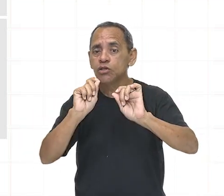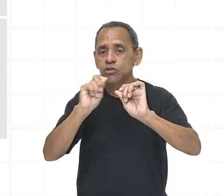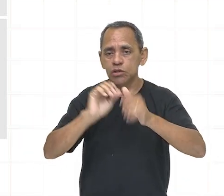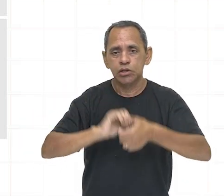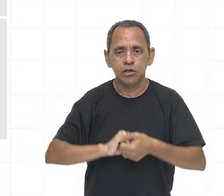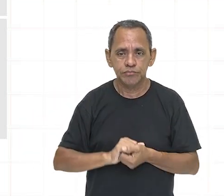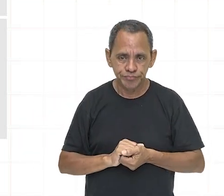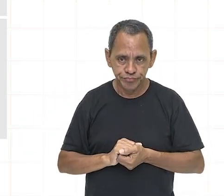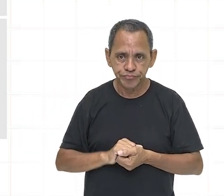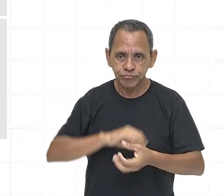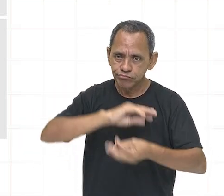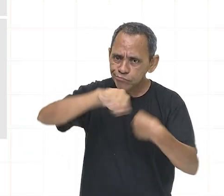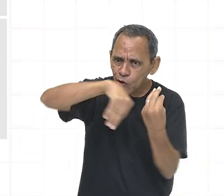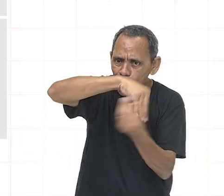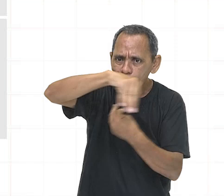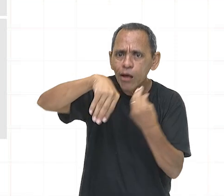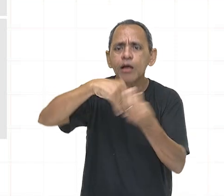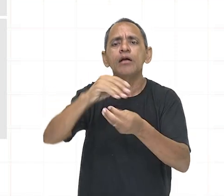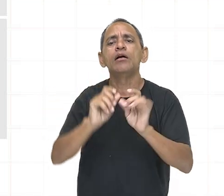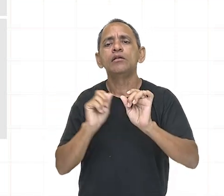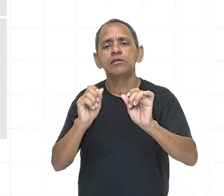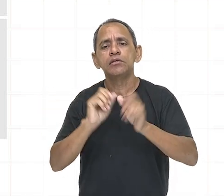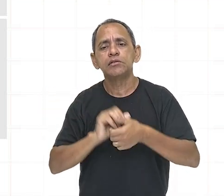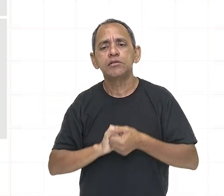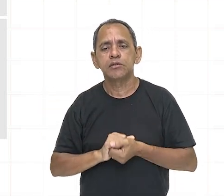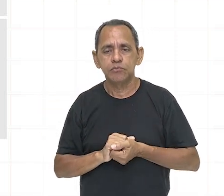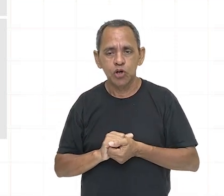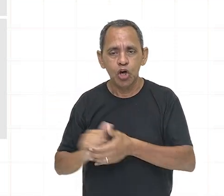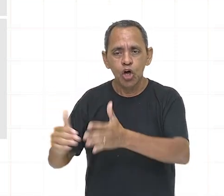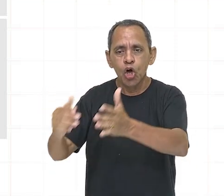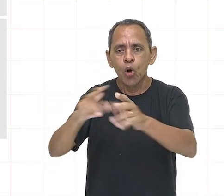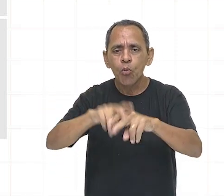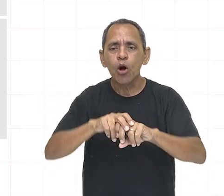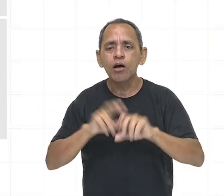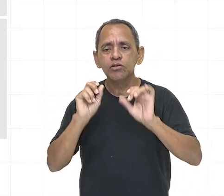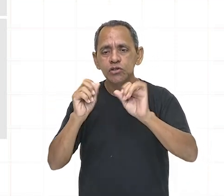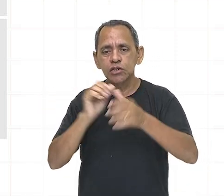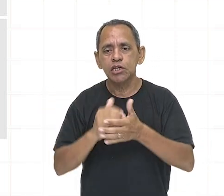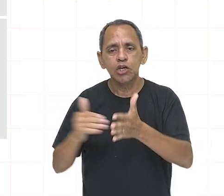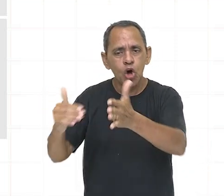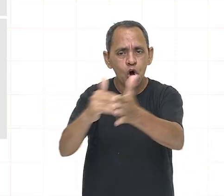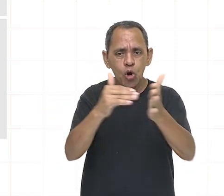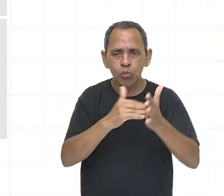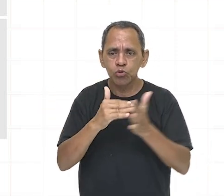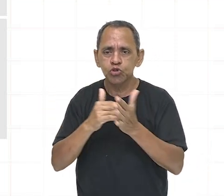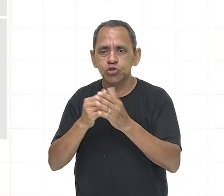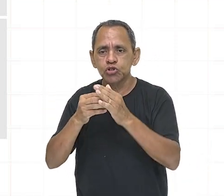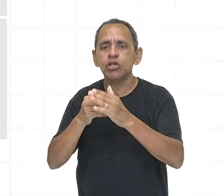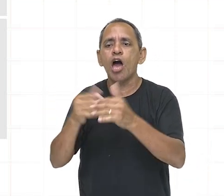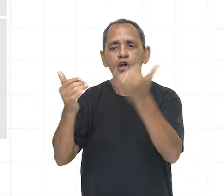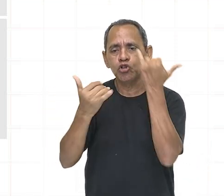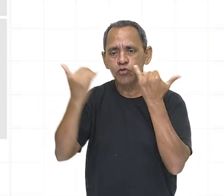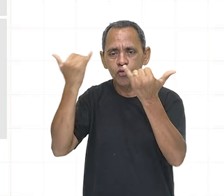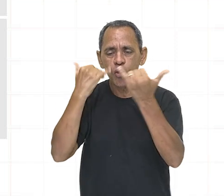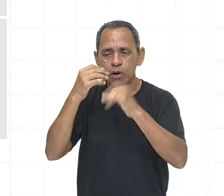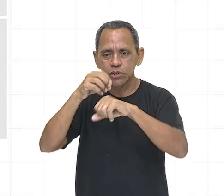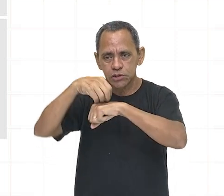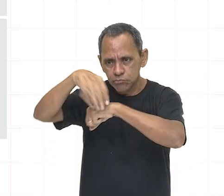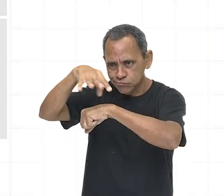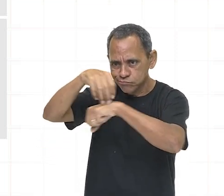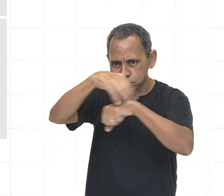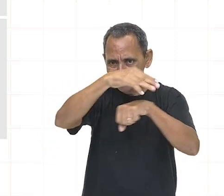acabam restringindo por conta de não passar tanta informação para as pessoas aí do seu país, ok? Além